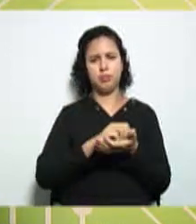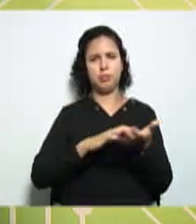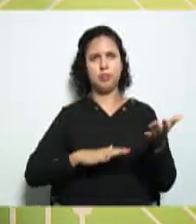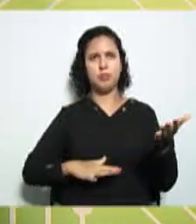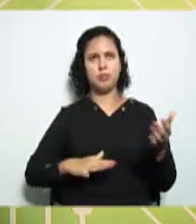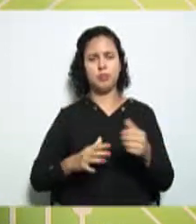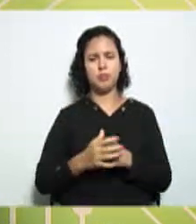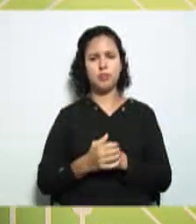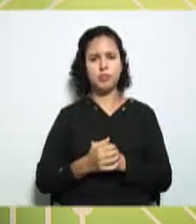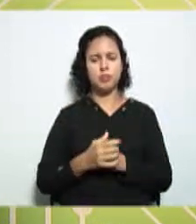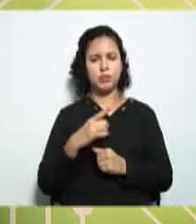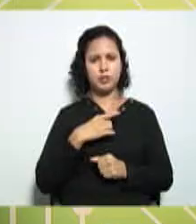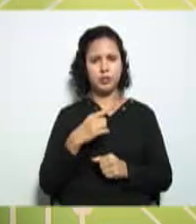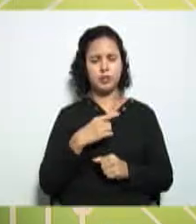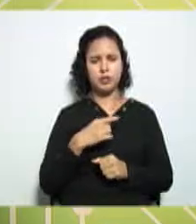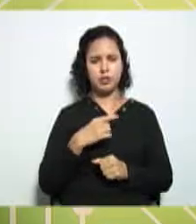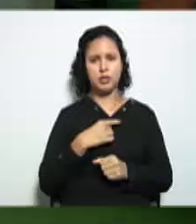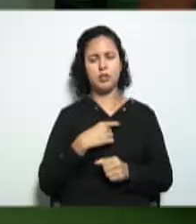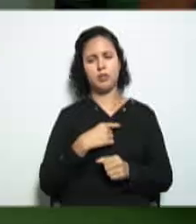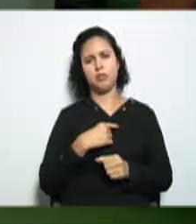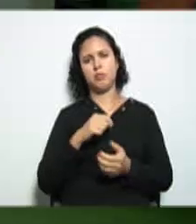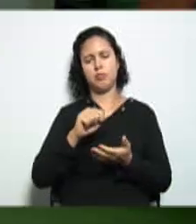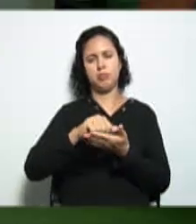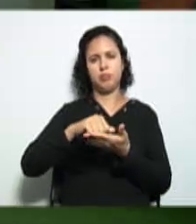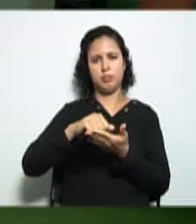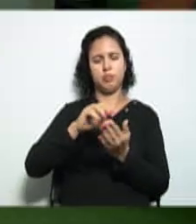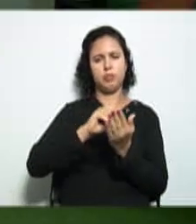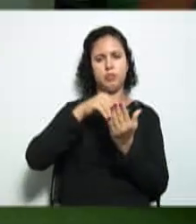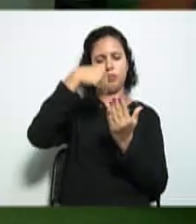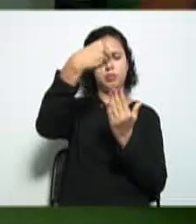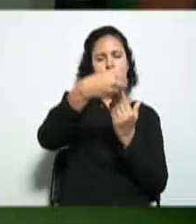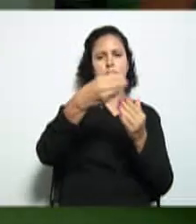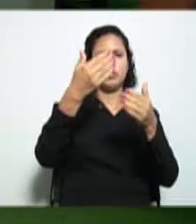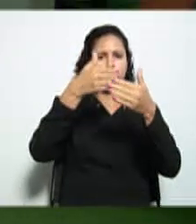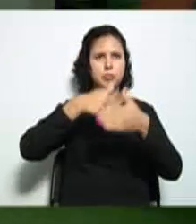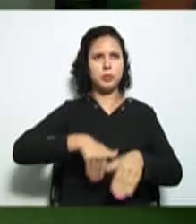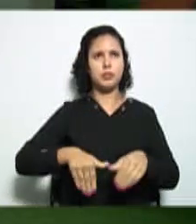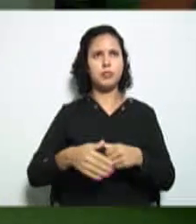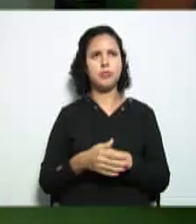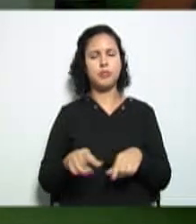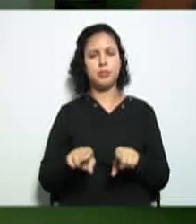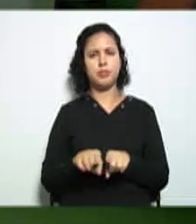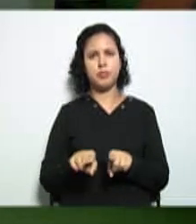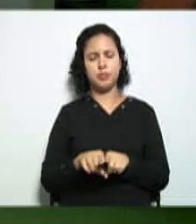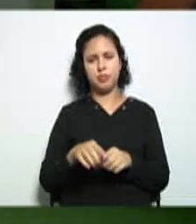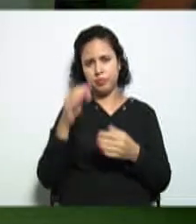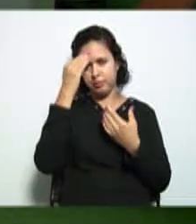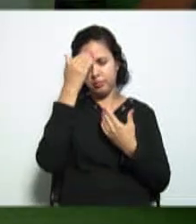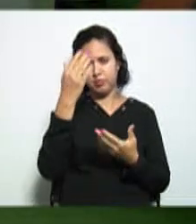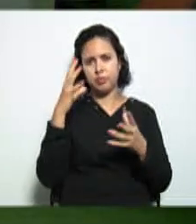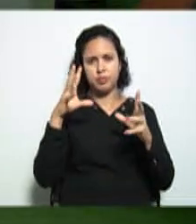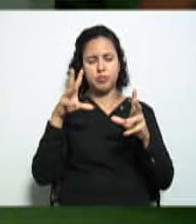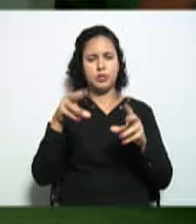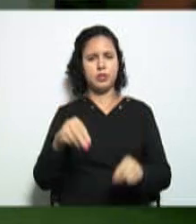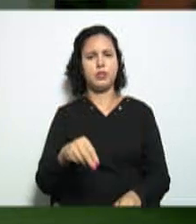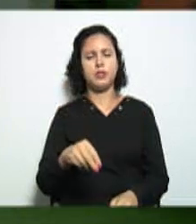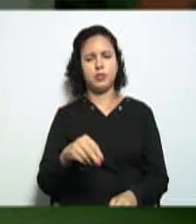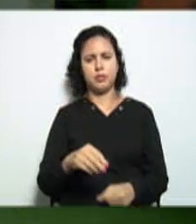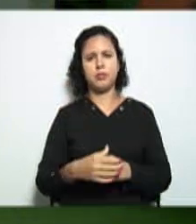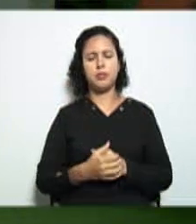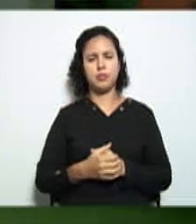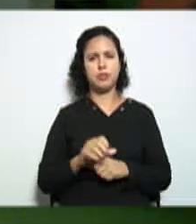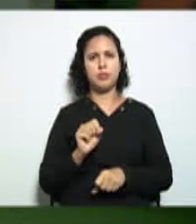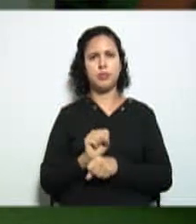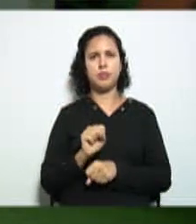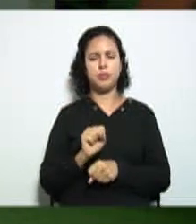tem depois lá um calendário de provas e a gente quer agradecer, né, professora, pela participação de todos e a gente